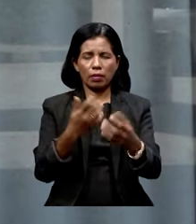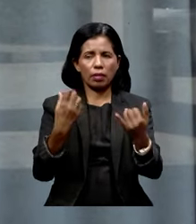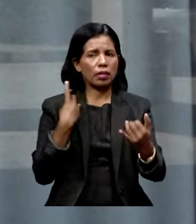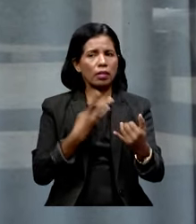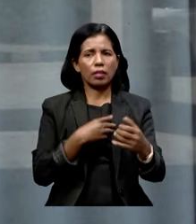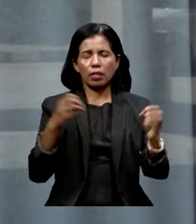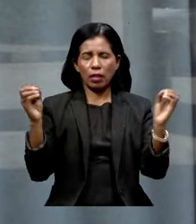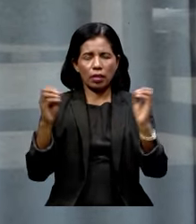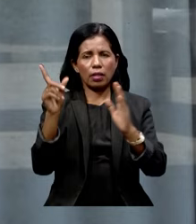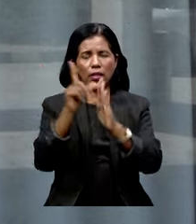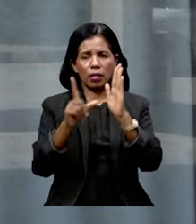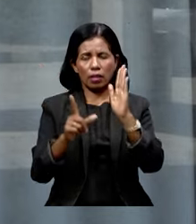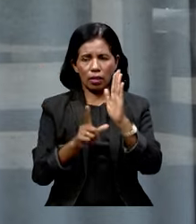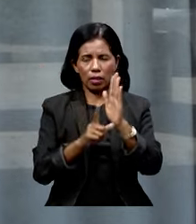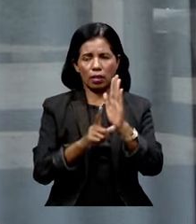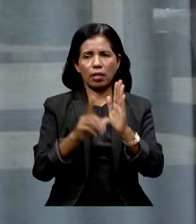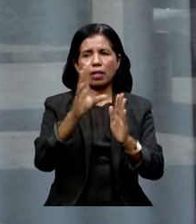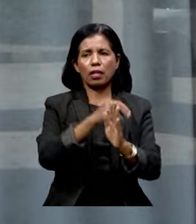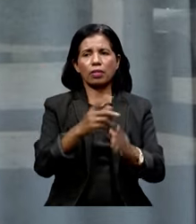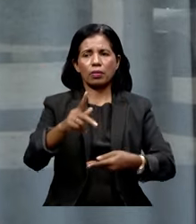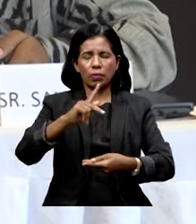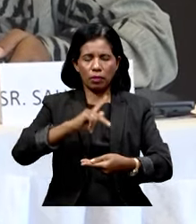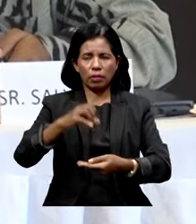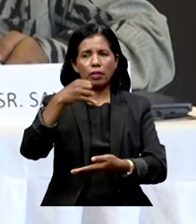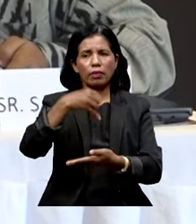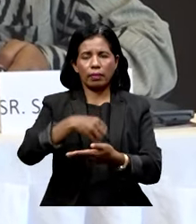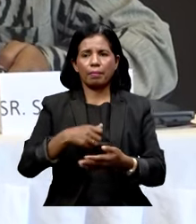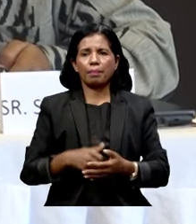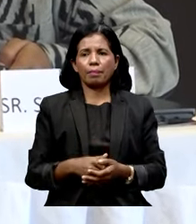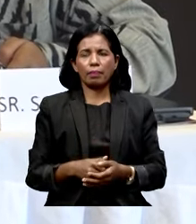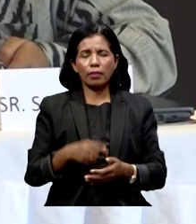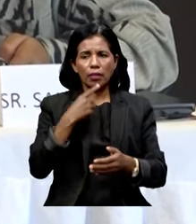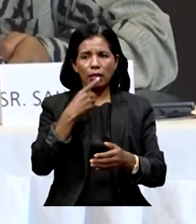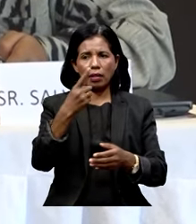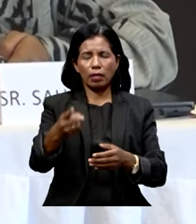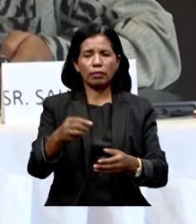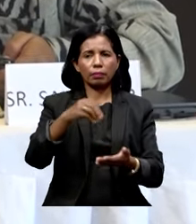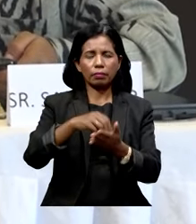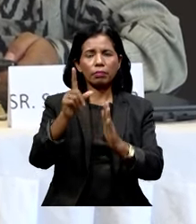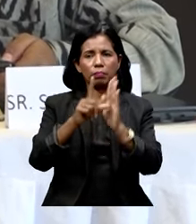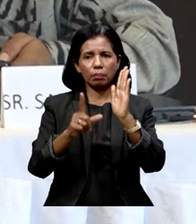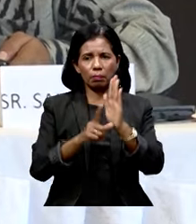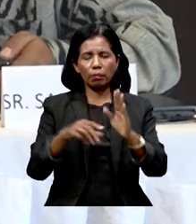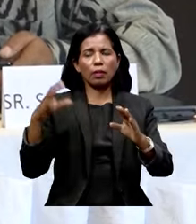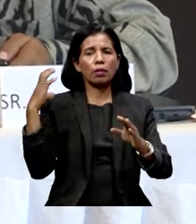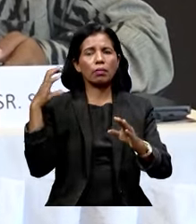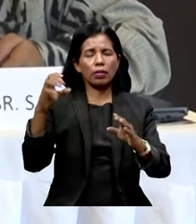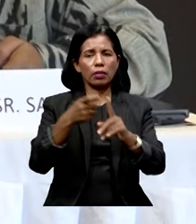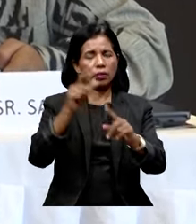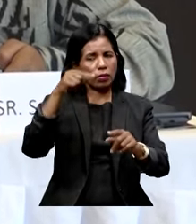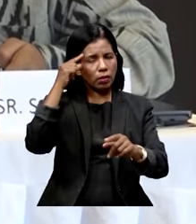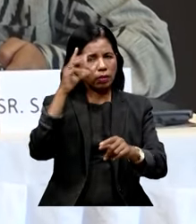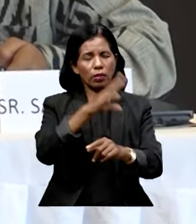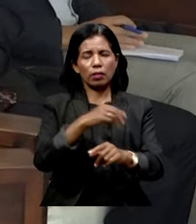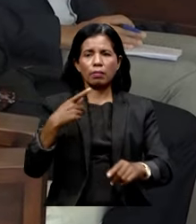ia instrumento legal ira tu protege investimento. Arcanjo da Silva atuir a tu cria lei refere competência governo no